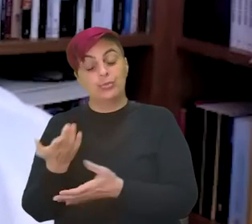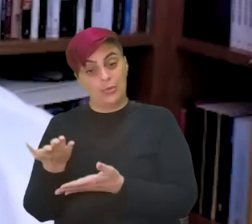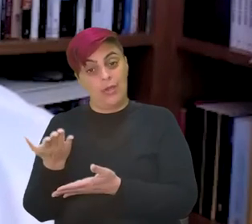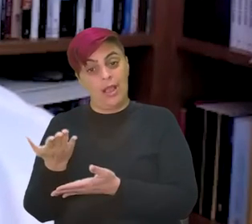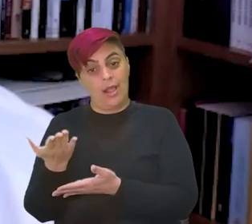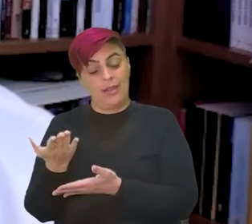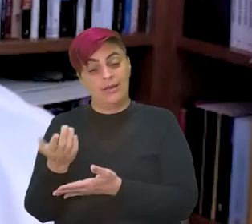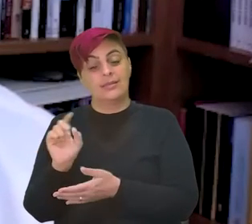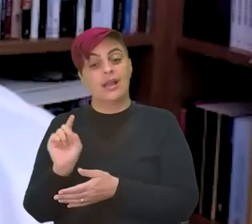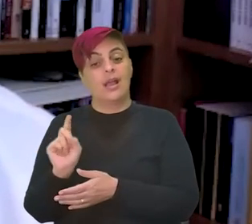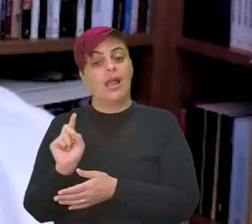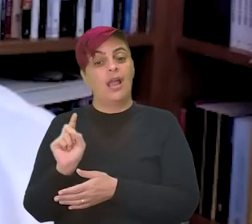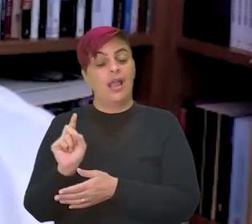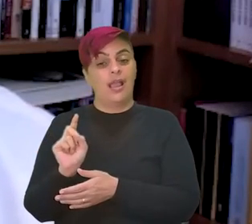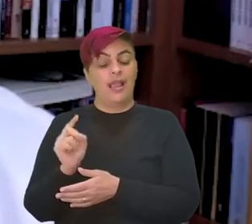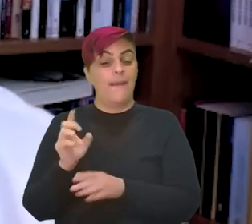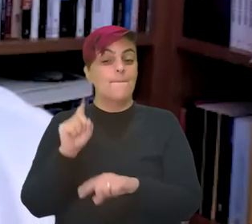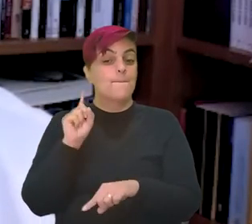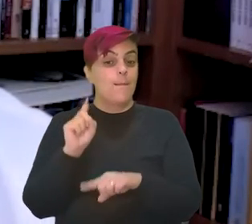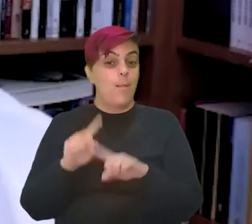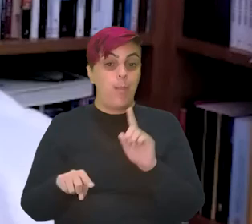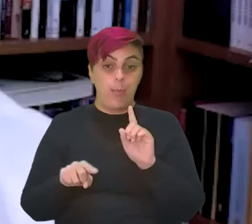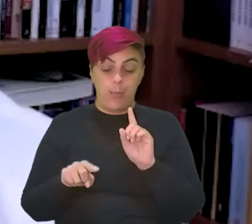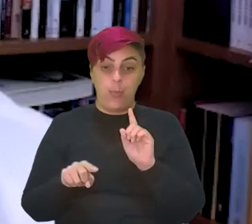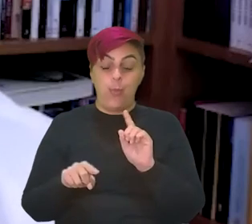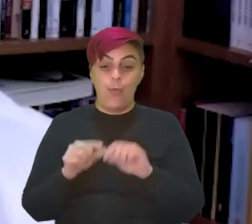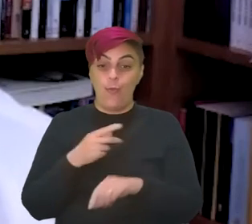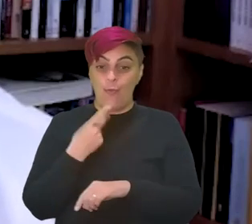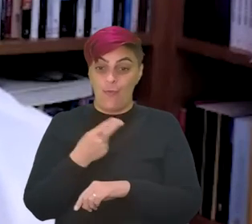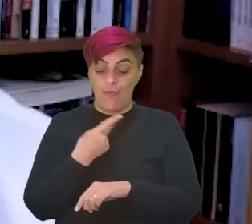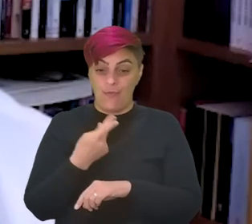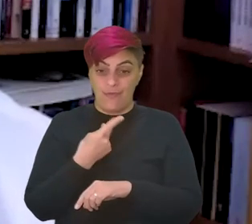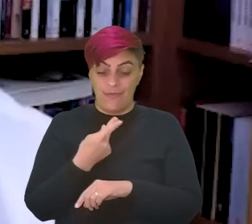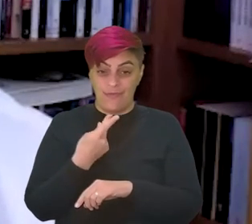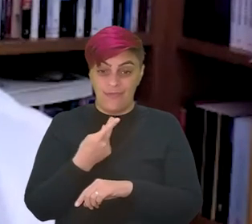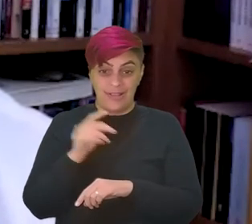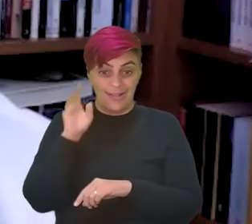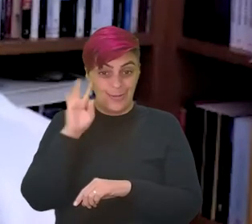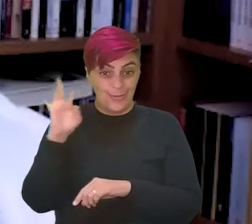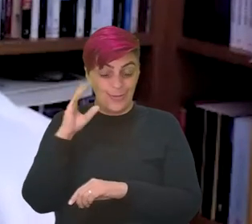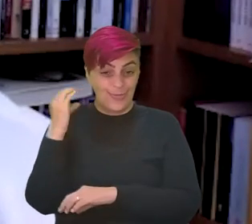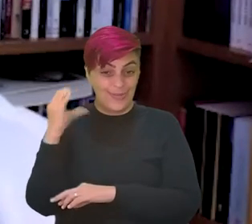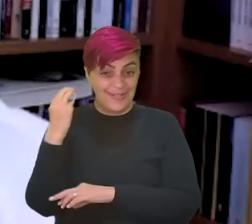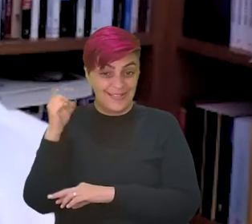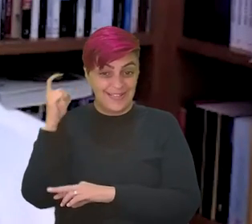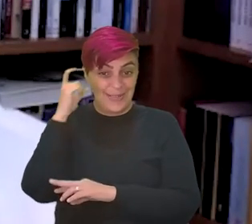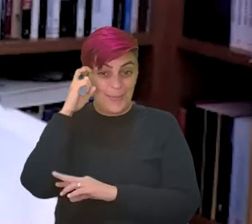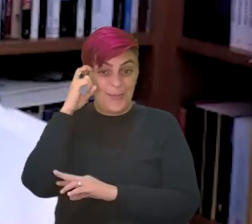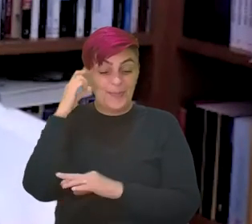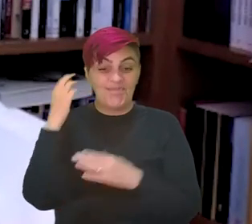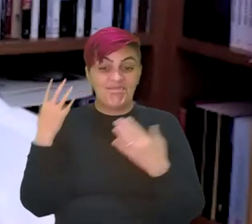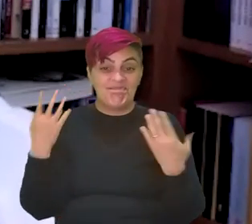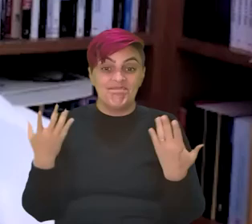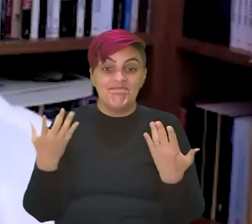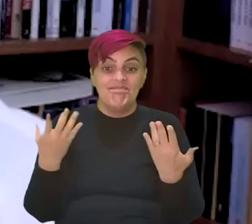doutorado em que era praticamente proibido falar em uma teoria científica da